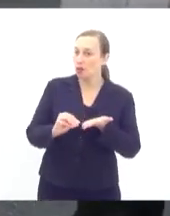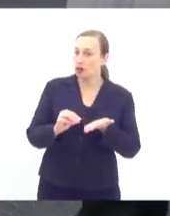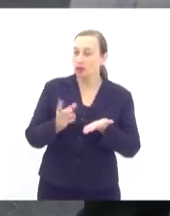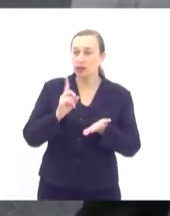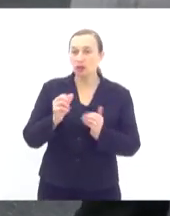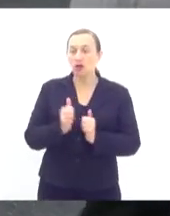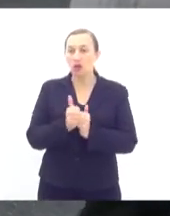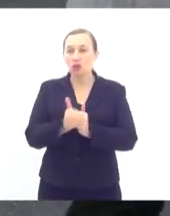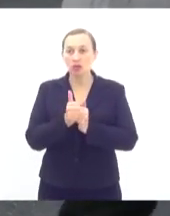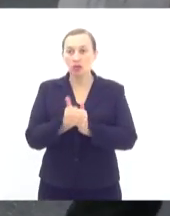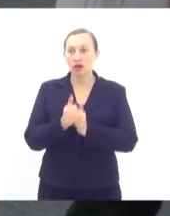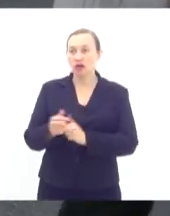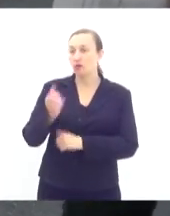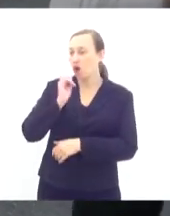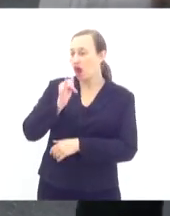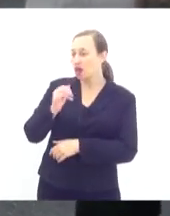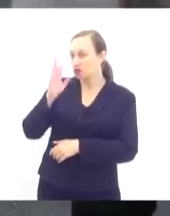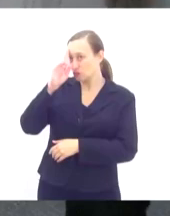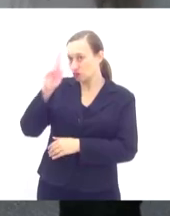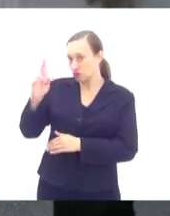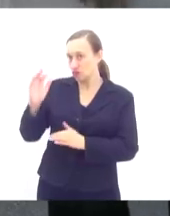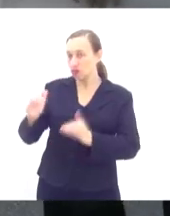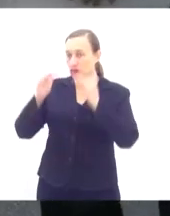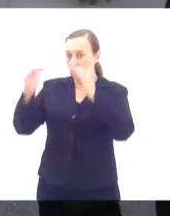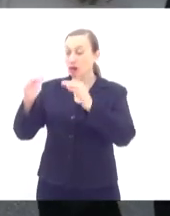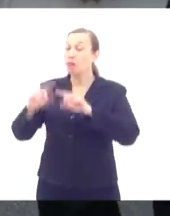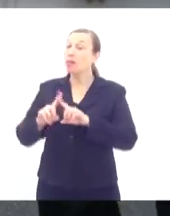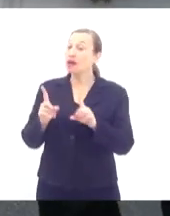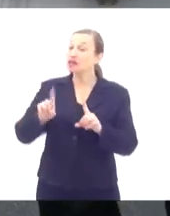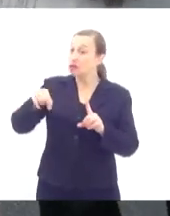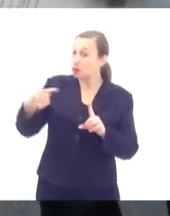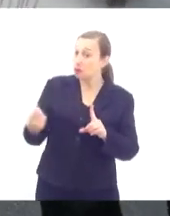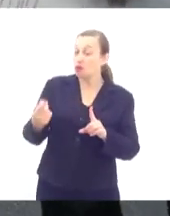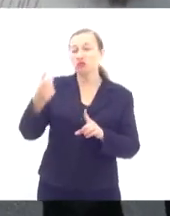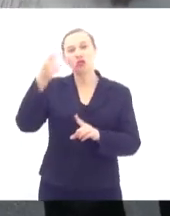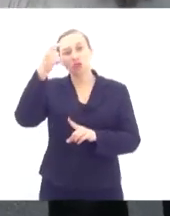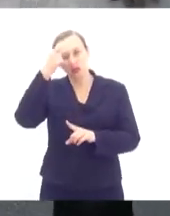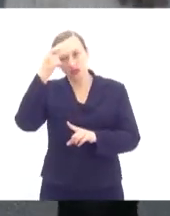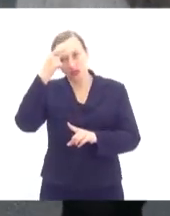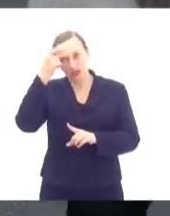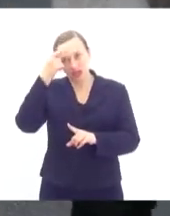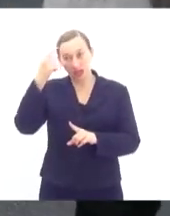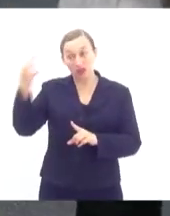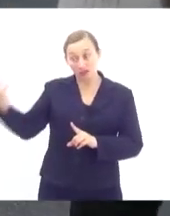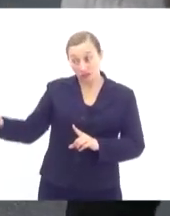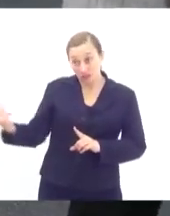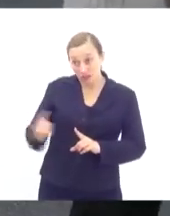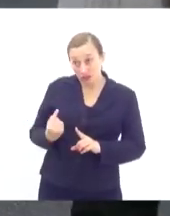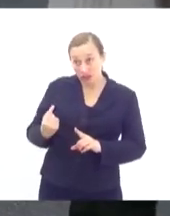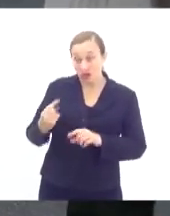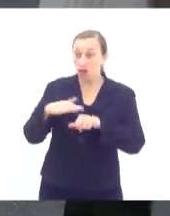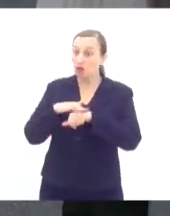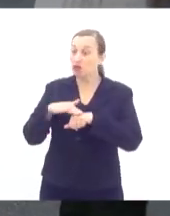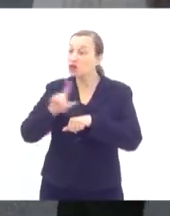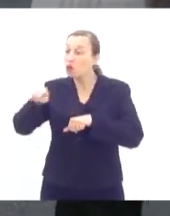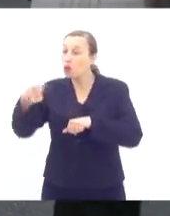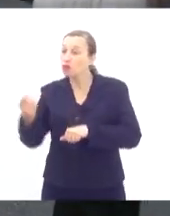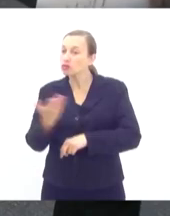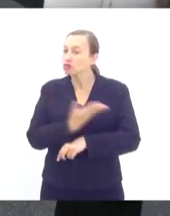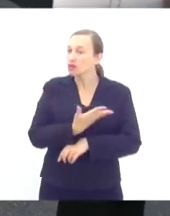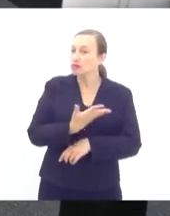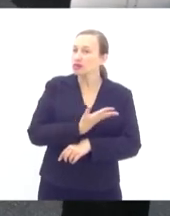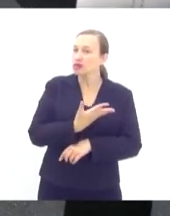acompanhei o relato de vossa excelência mas assim que tomei conhecimento vim aqui perfilar com outros colegas e colegas